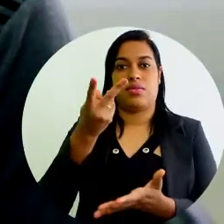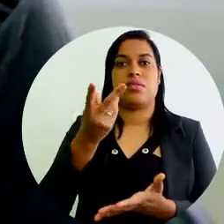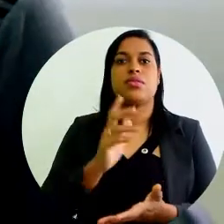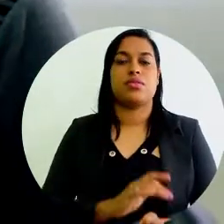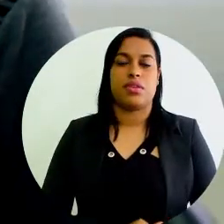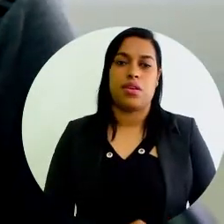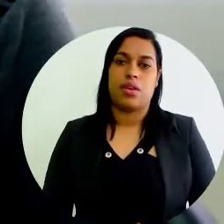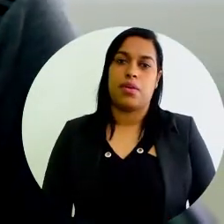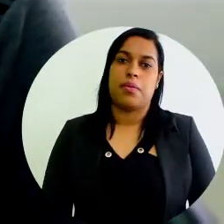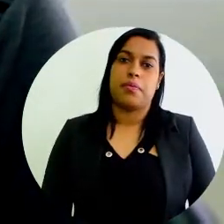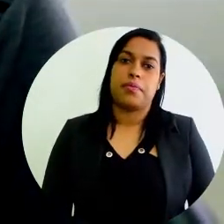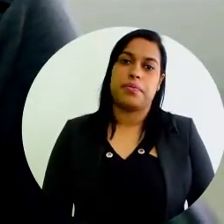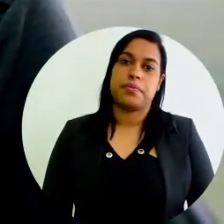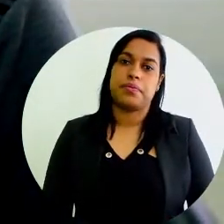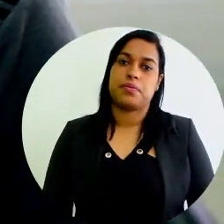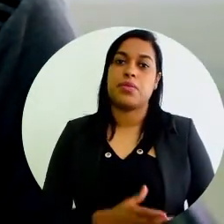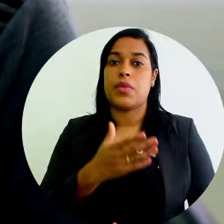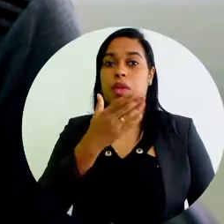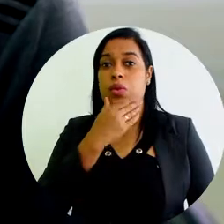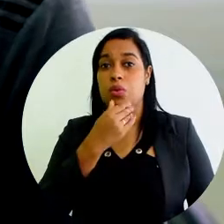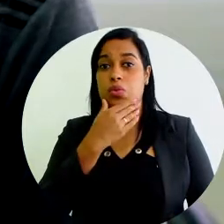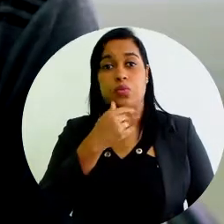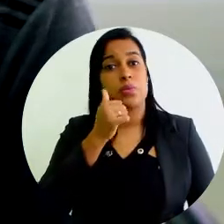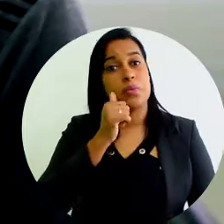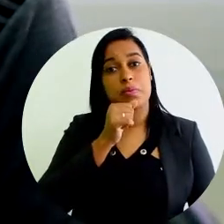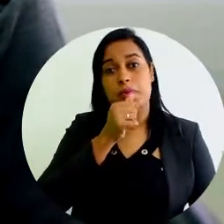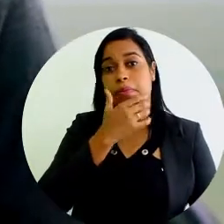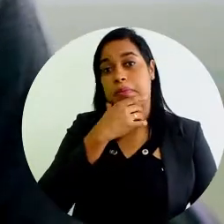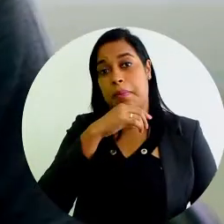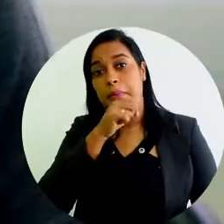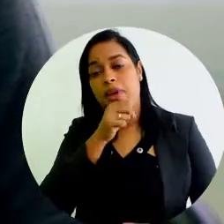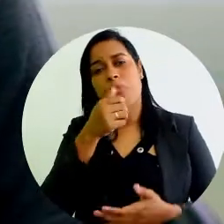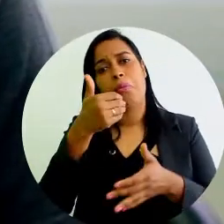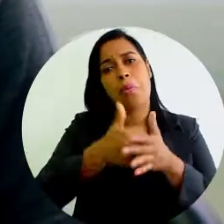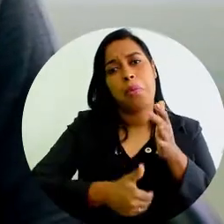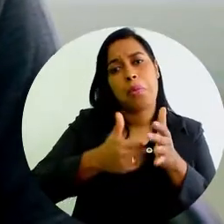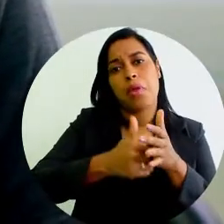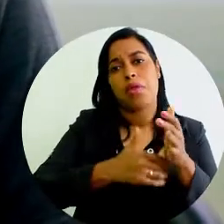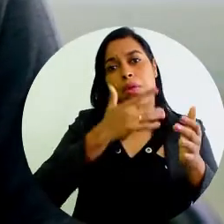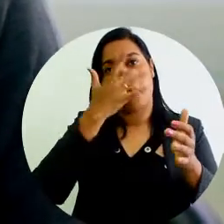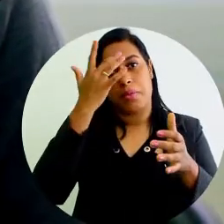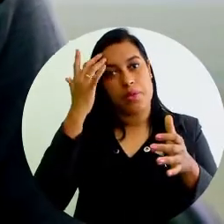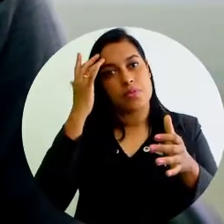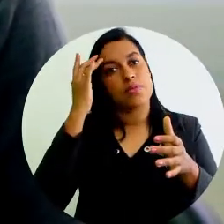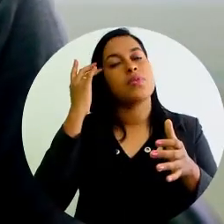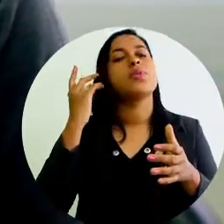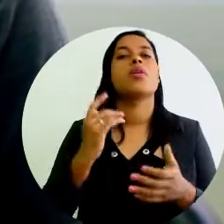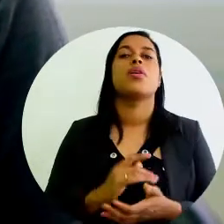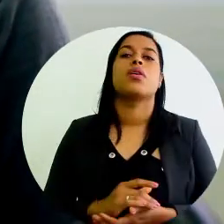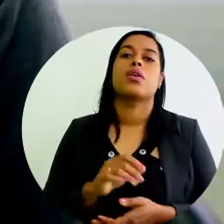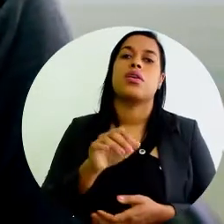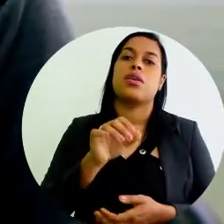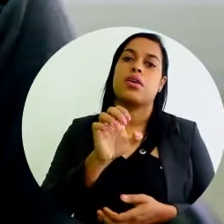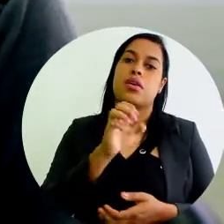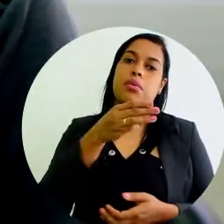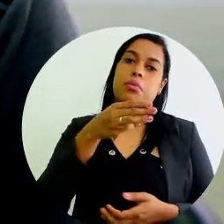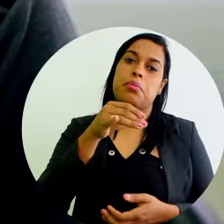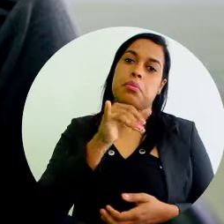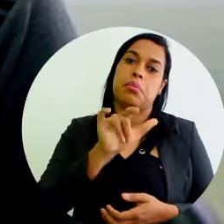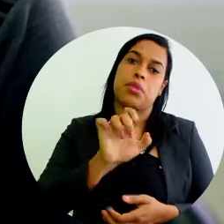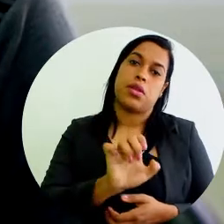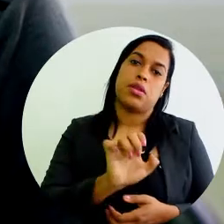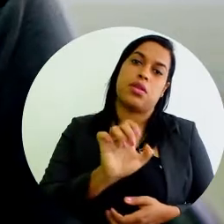aconteceu e os pais resolveram contratar uma pessoa,